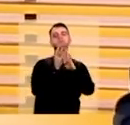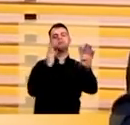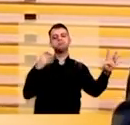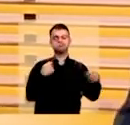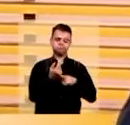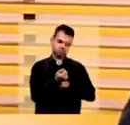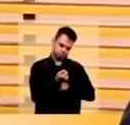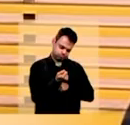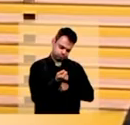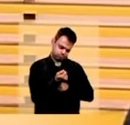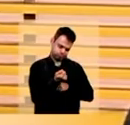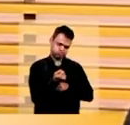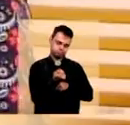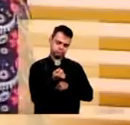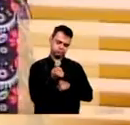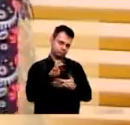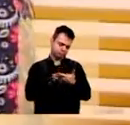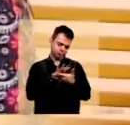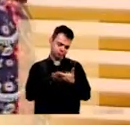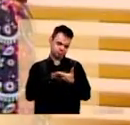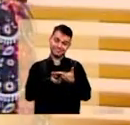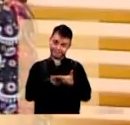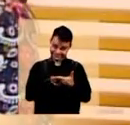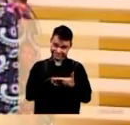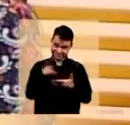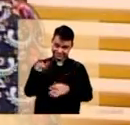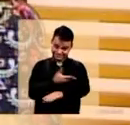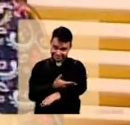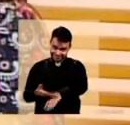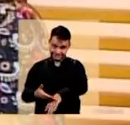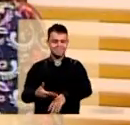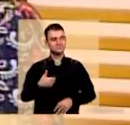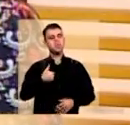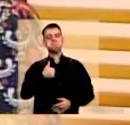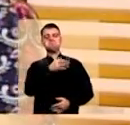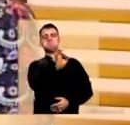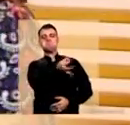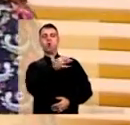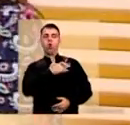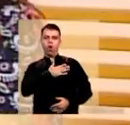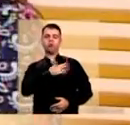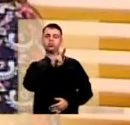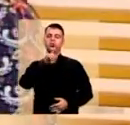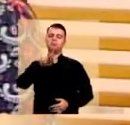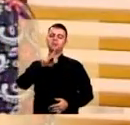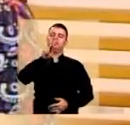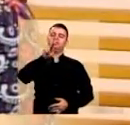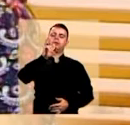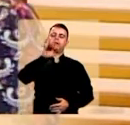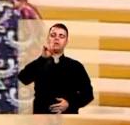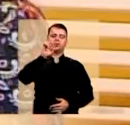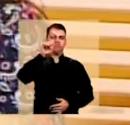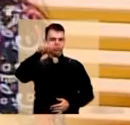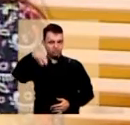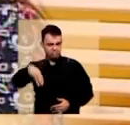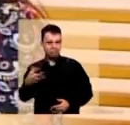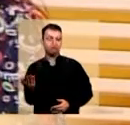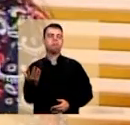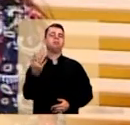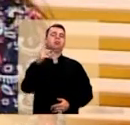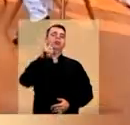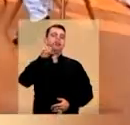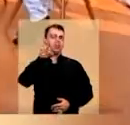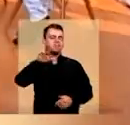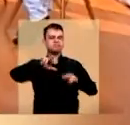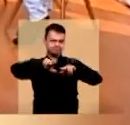você lê no celular? Ajuda muito. Eu uso o Kindle, né? Mas tem o Kobo, tem o Leve,